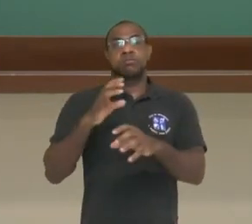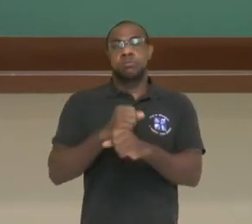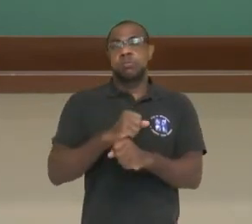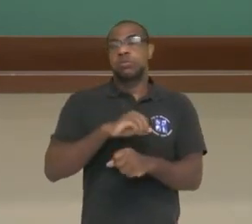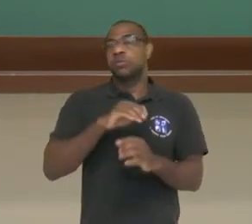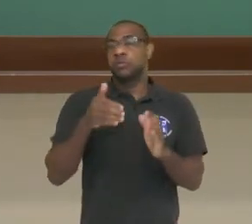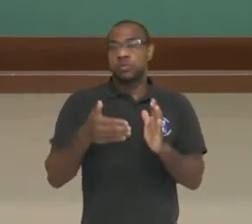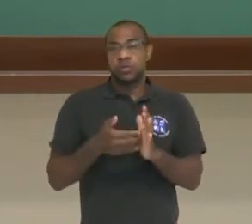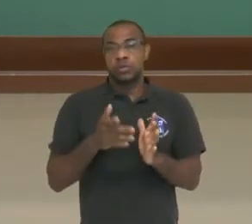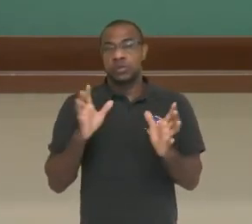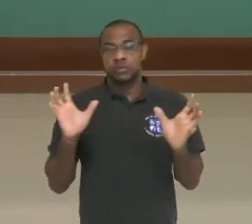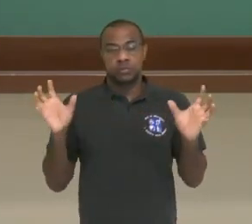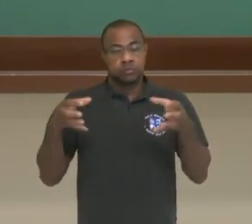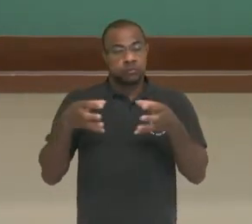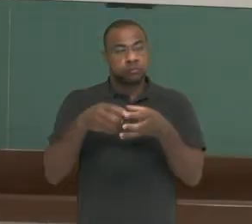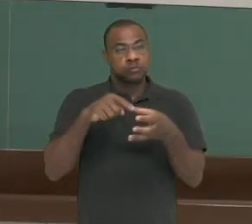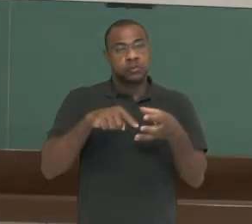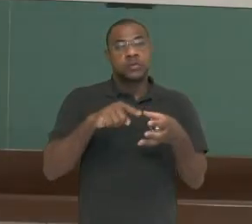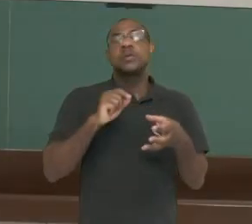somando tudo isso,